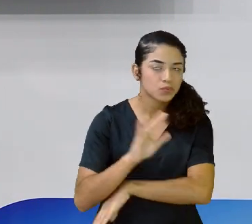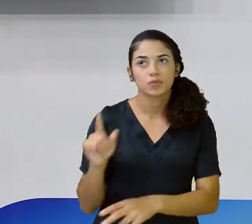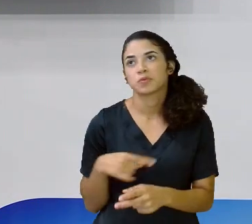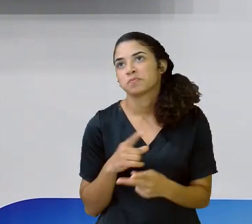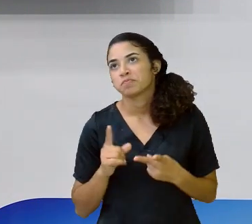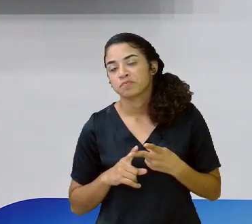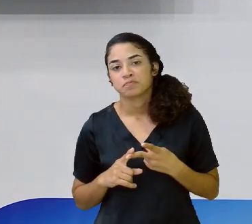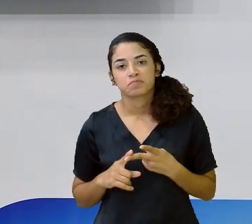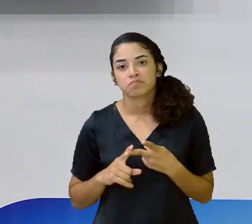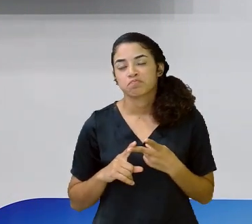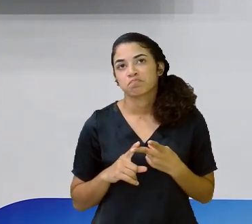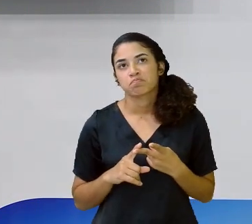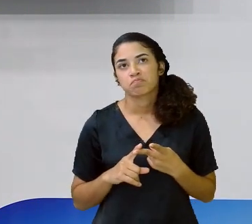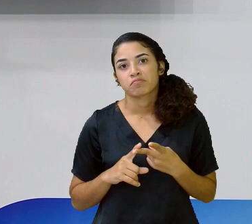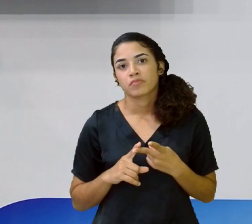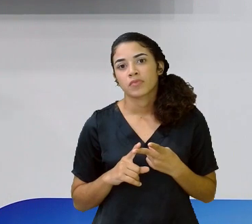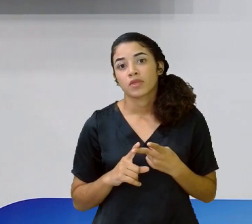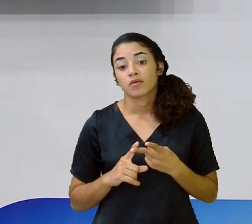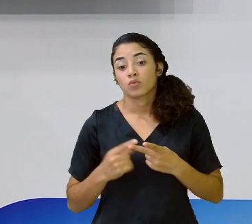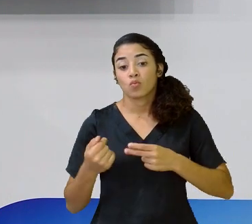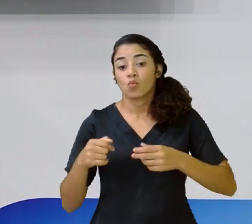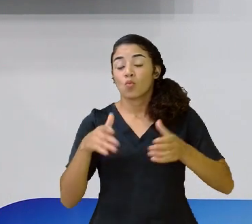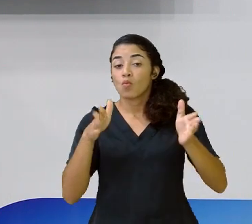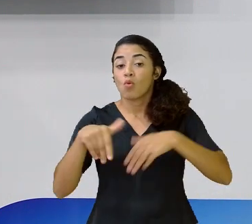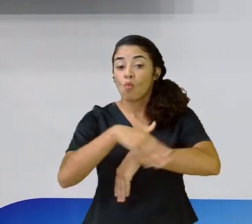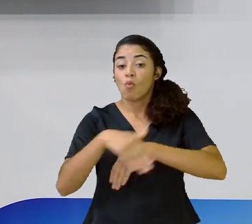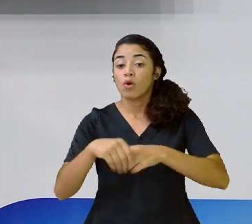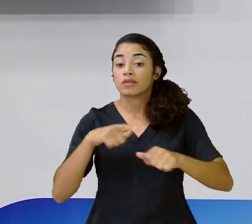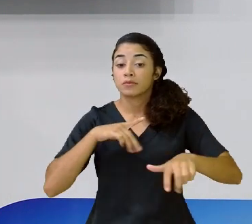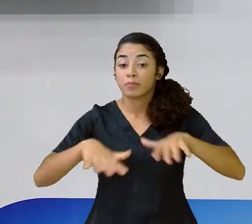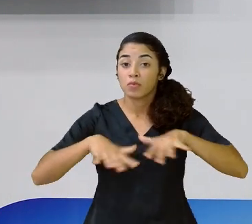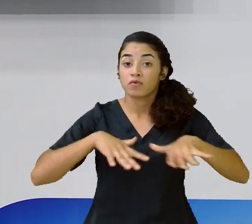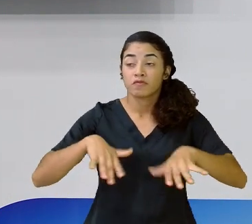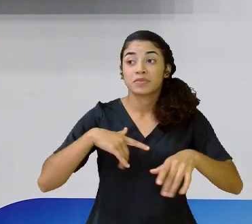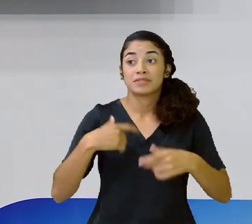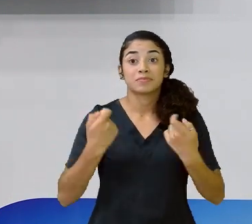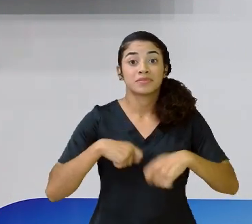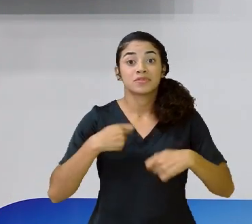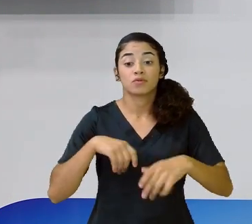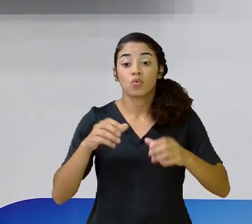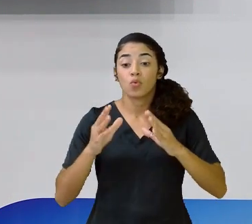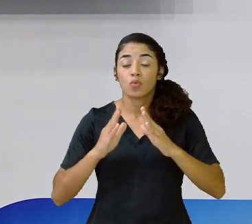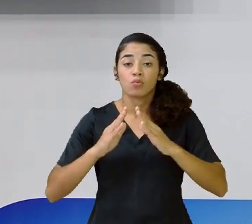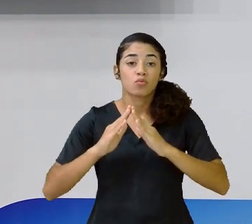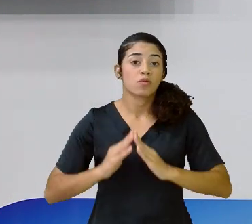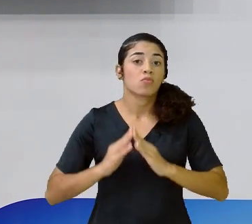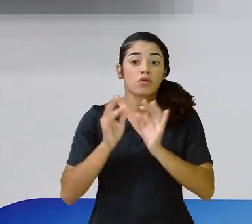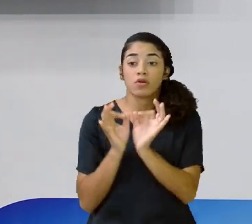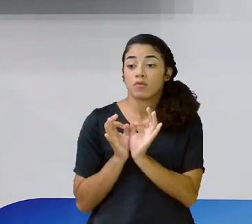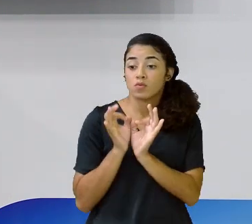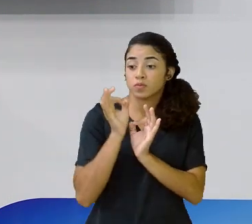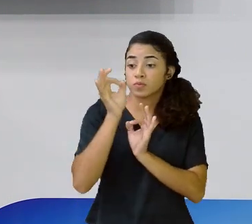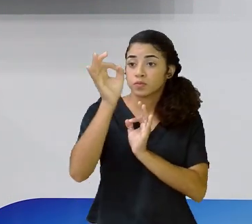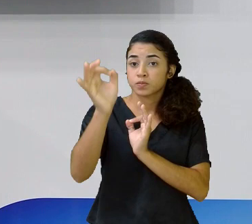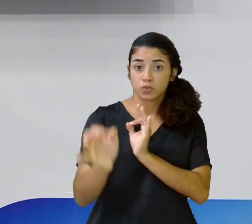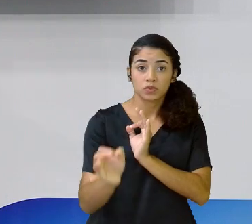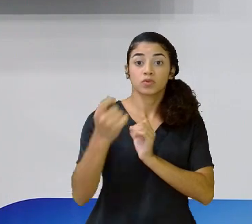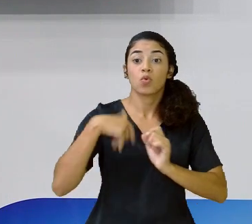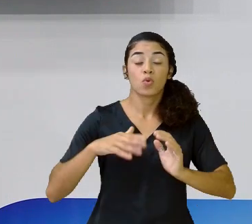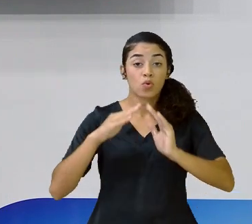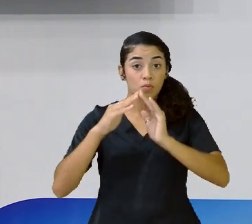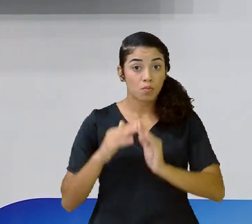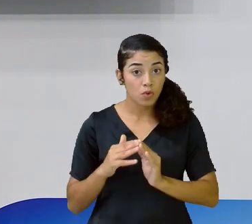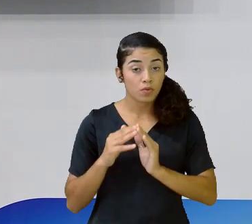numa via movimentada. Eles tiveram que ir para locais mais afastados. E esses locais mais afastados,